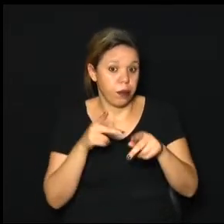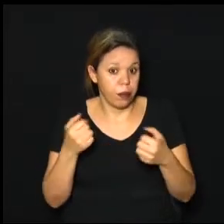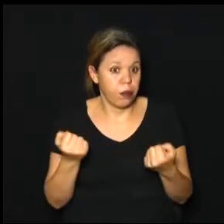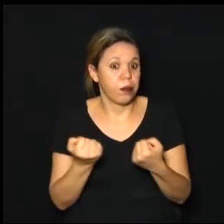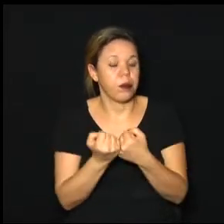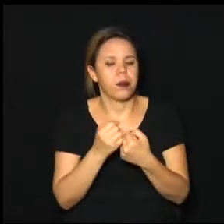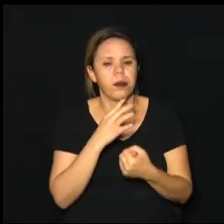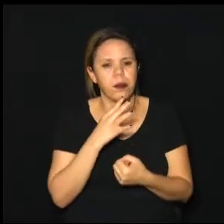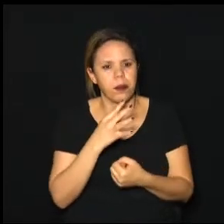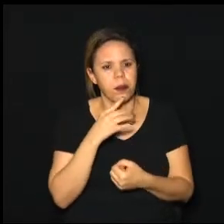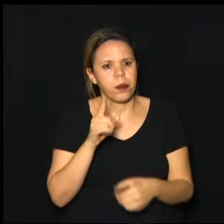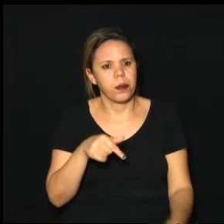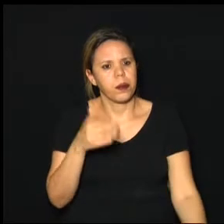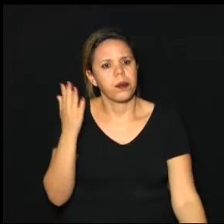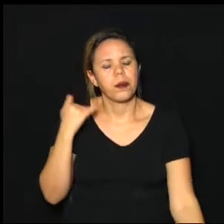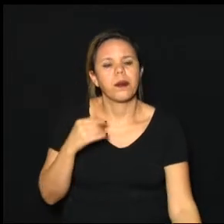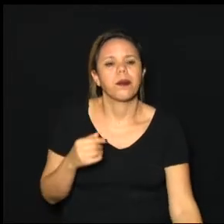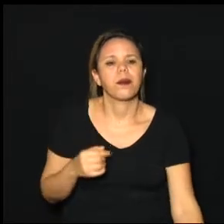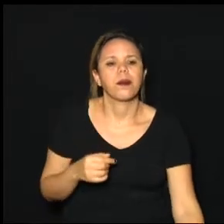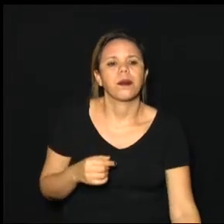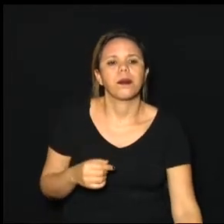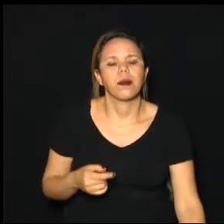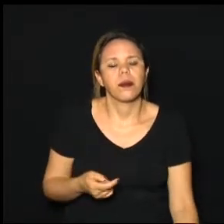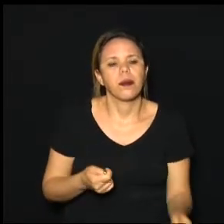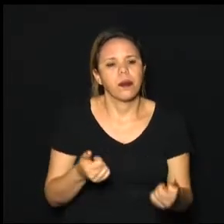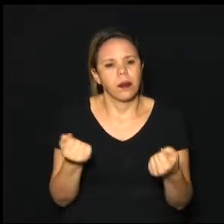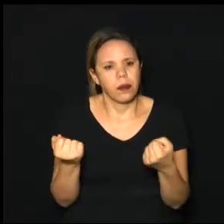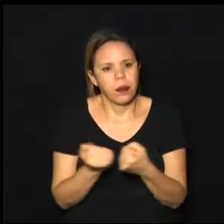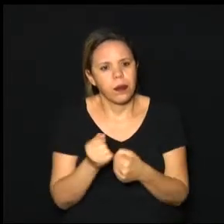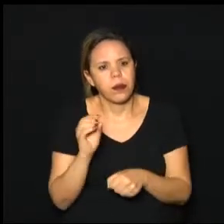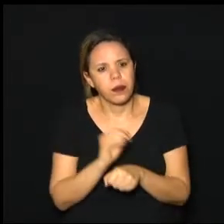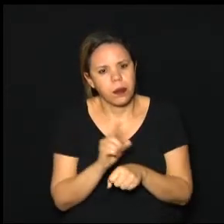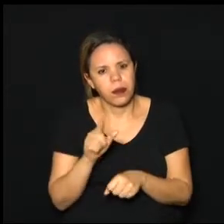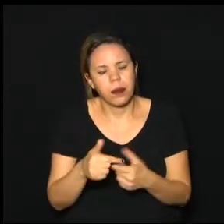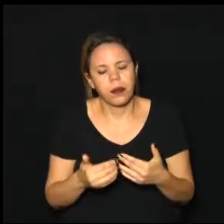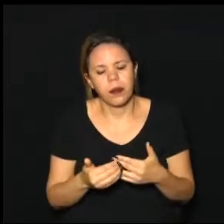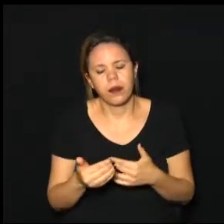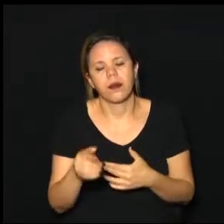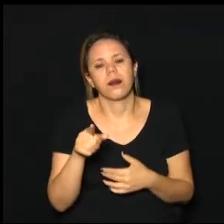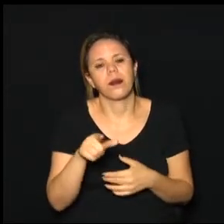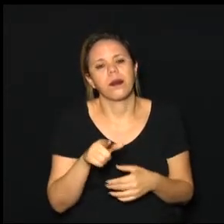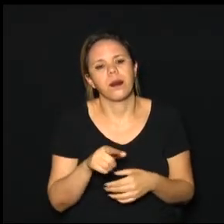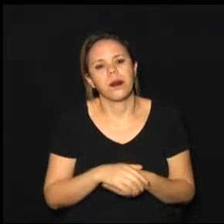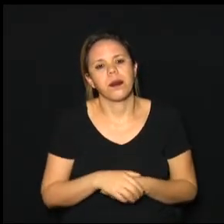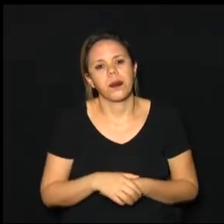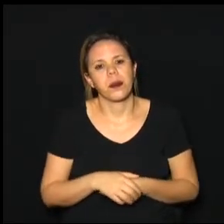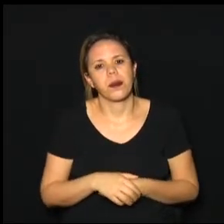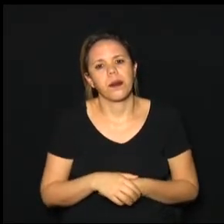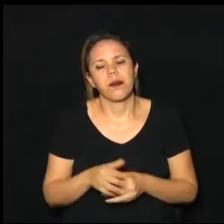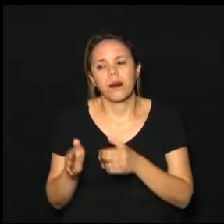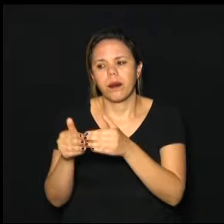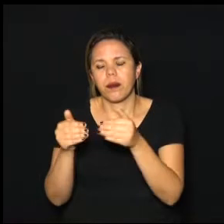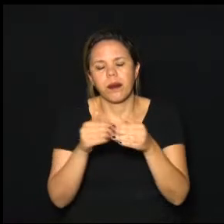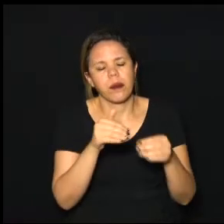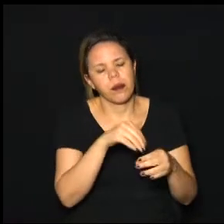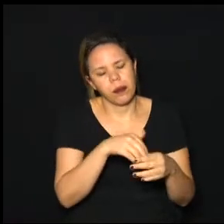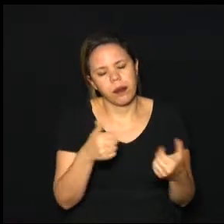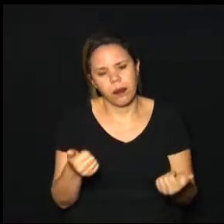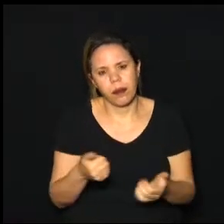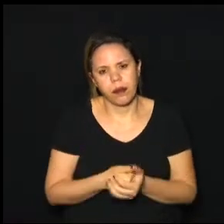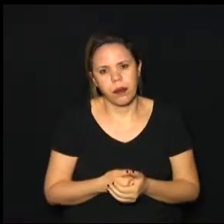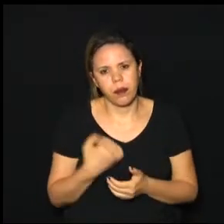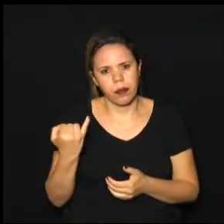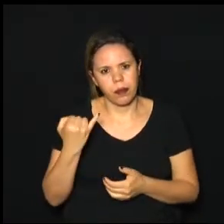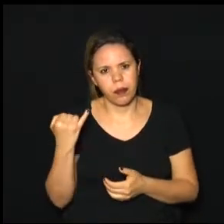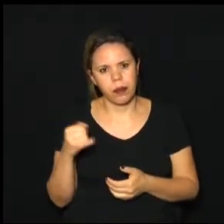que conhecem isso e que podem te dar o respaldo de cuidar disso enquanto você cuida de pedir voto, não é? Então é